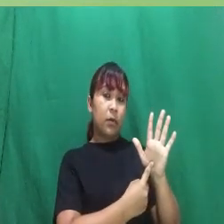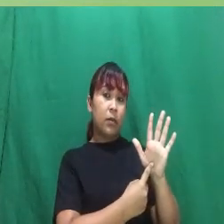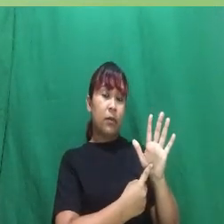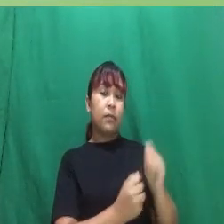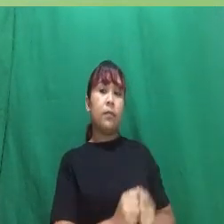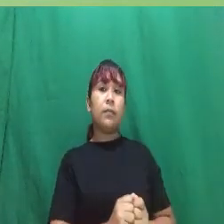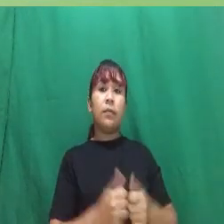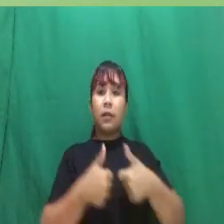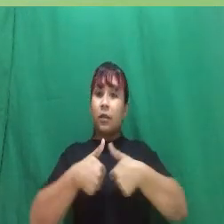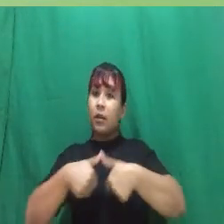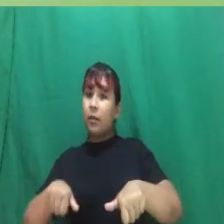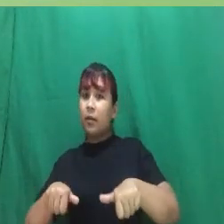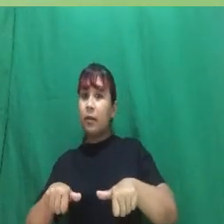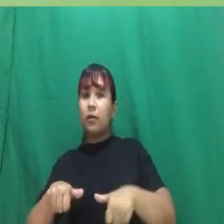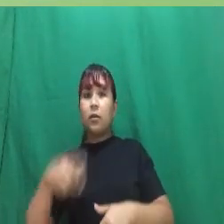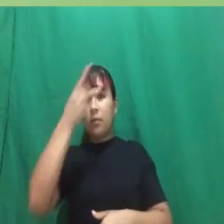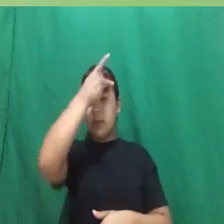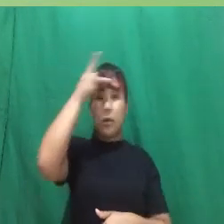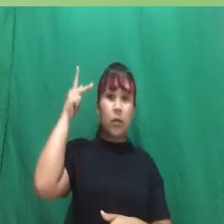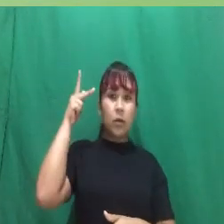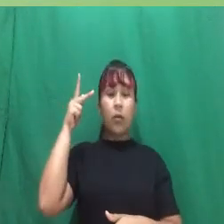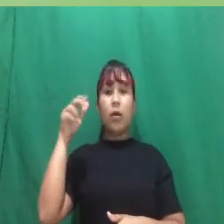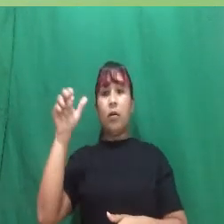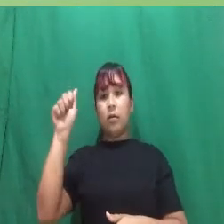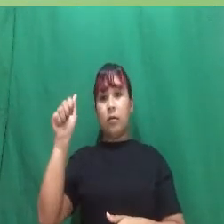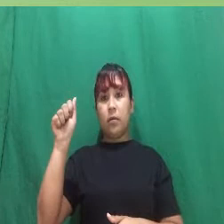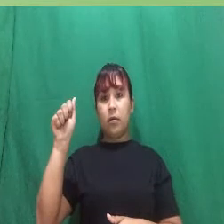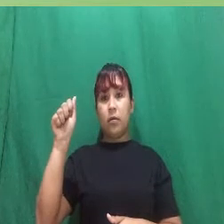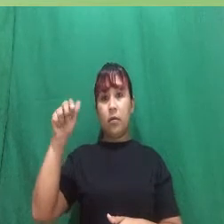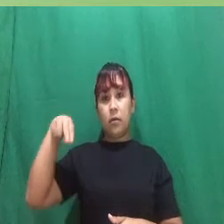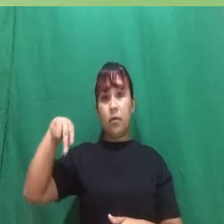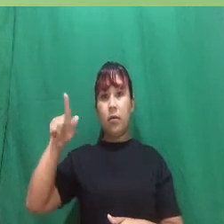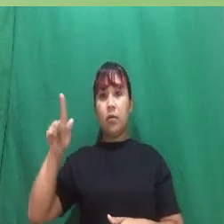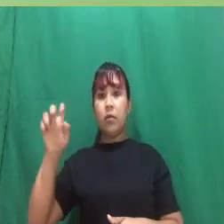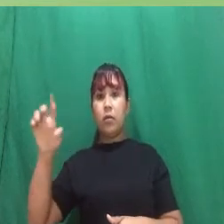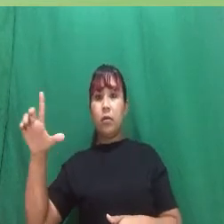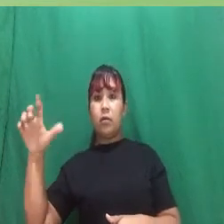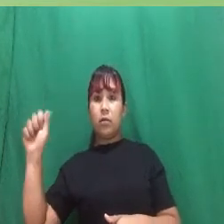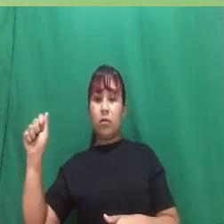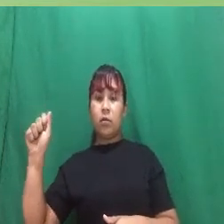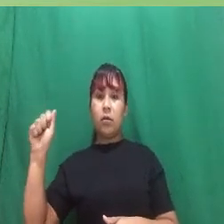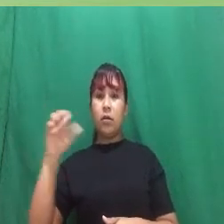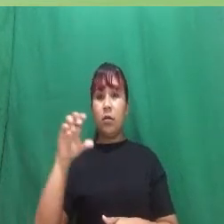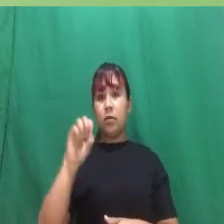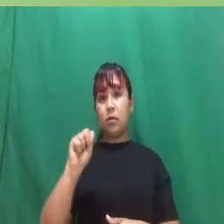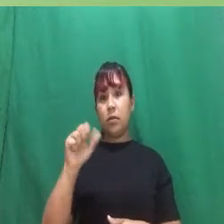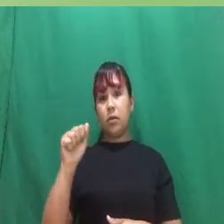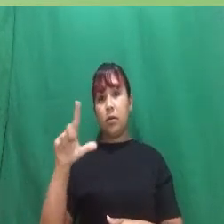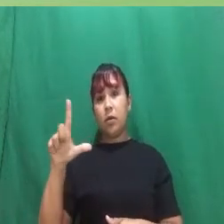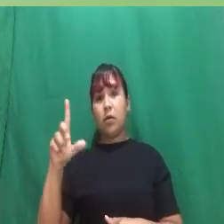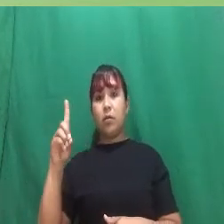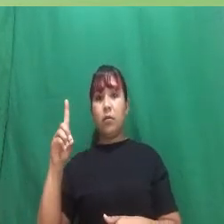em insegurança alimentar. É isso. Foi o que eu acabei de dizer.